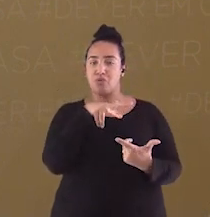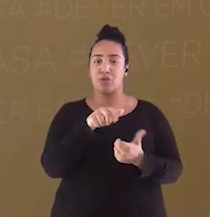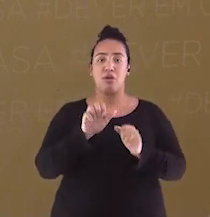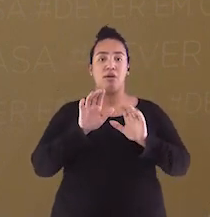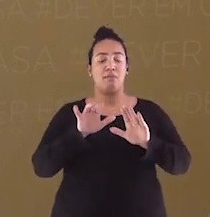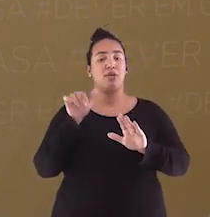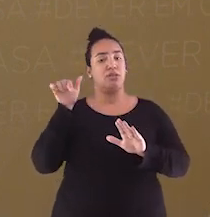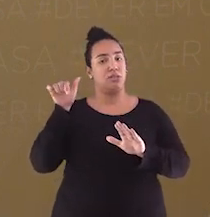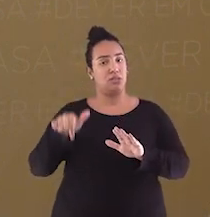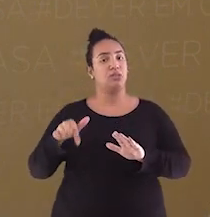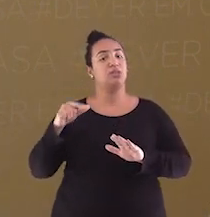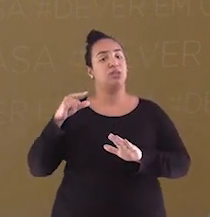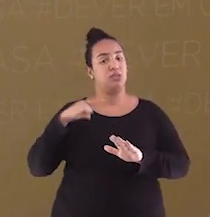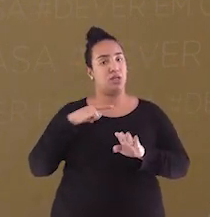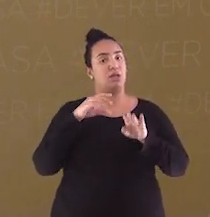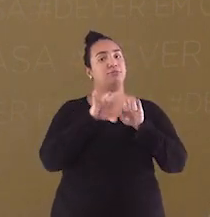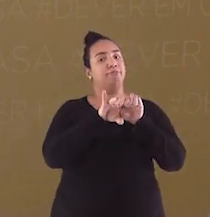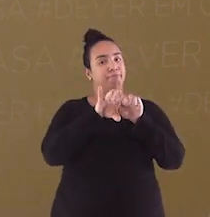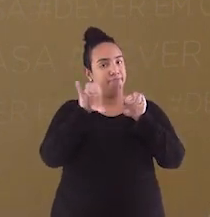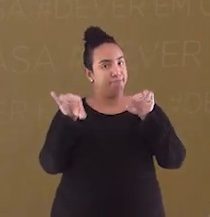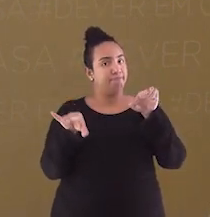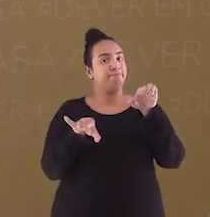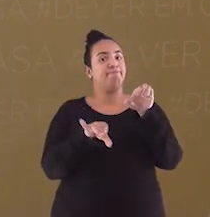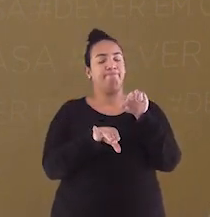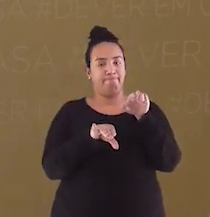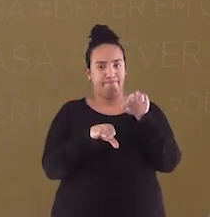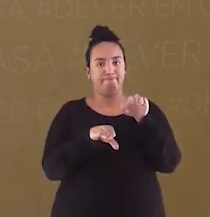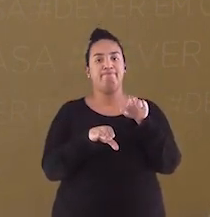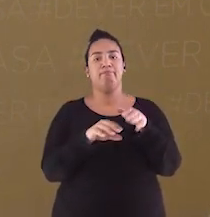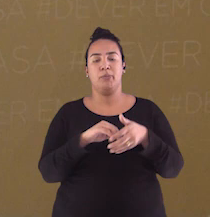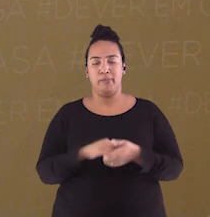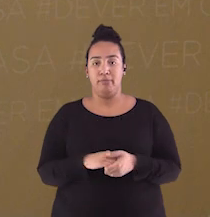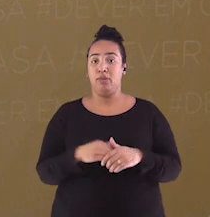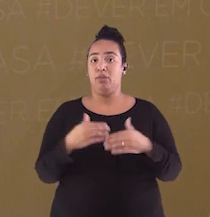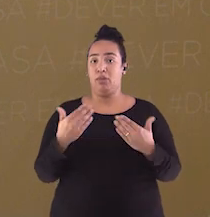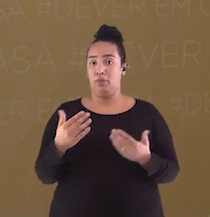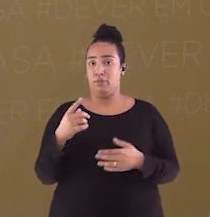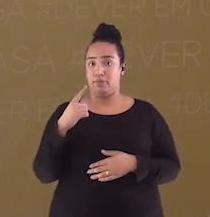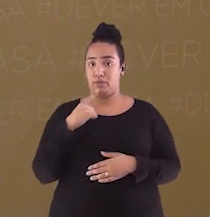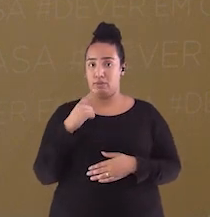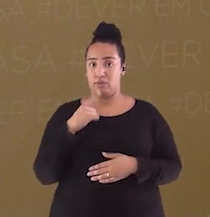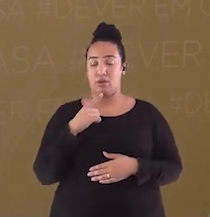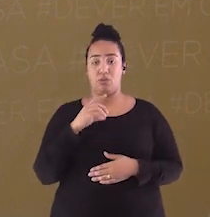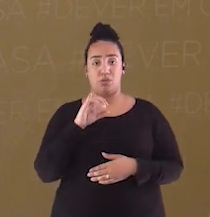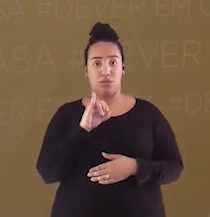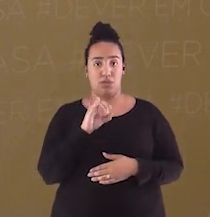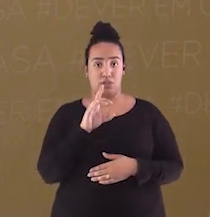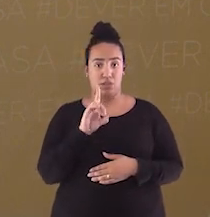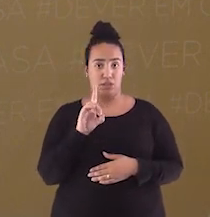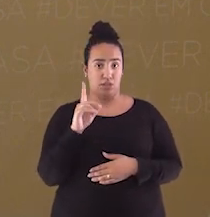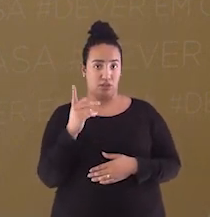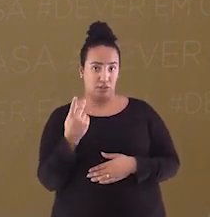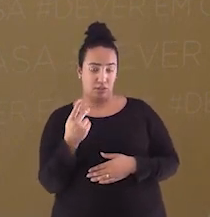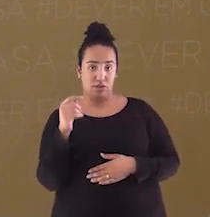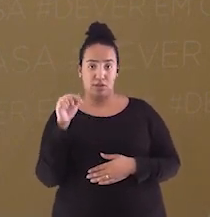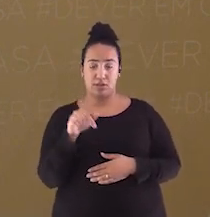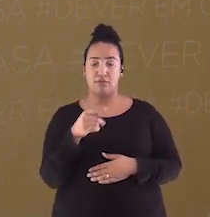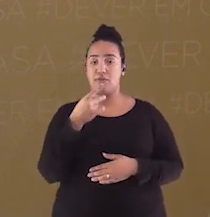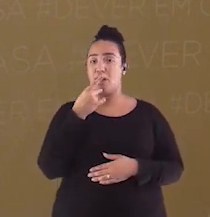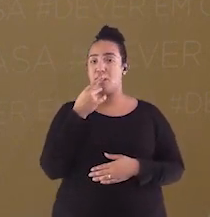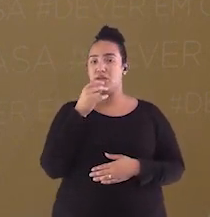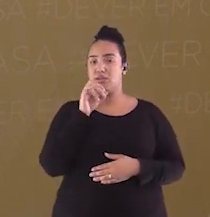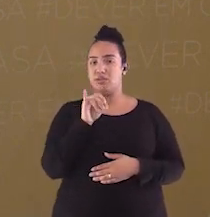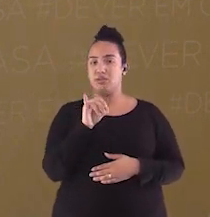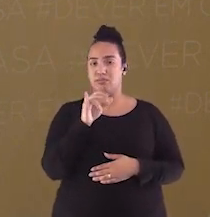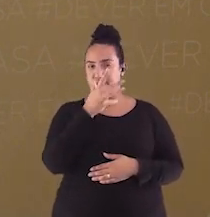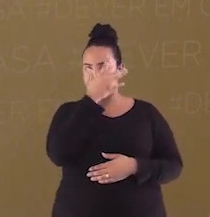de maior desigualdade do mundo. De acordo com o índice de Gini, índice que mede a